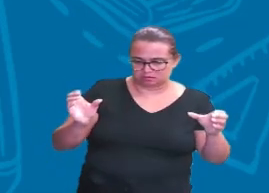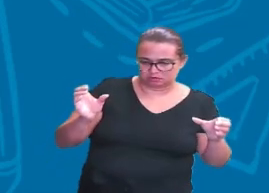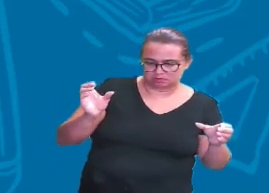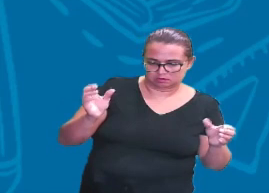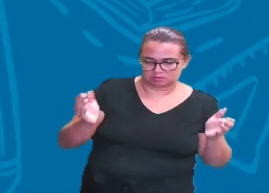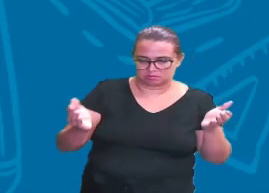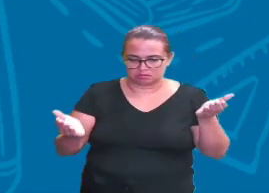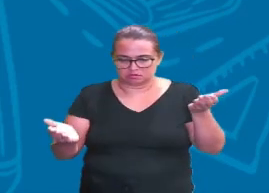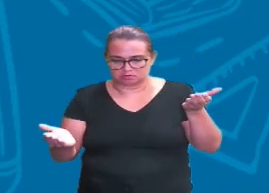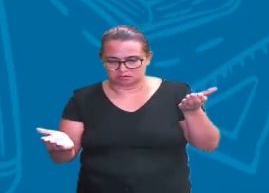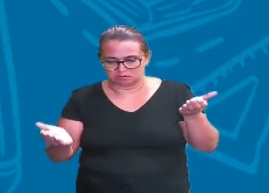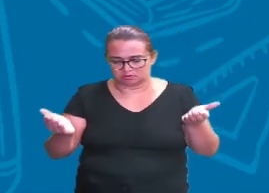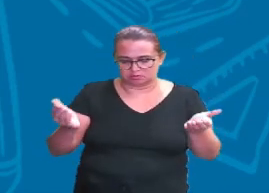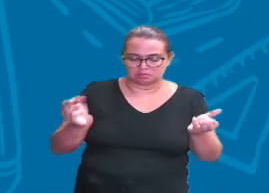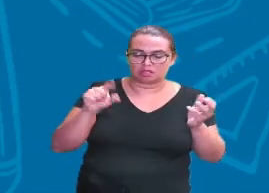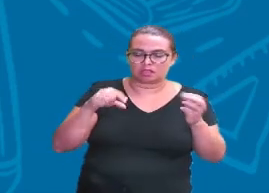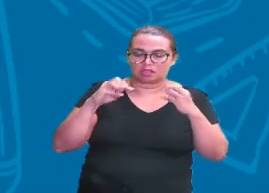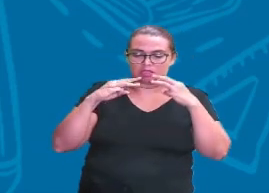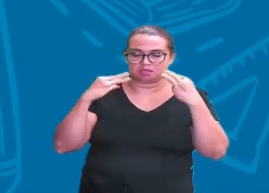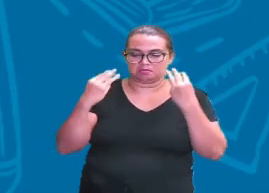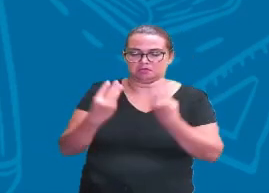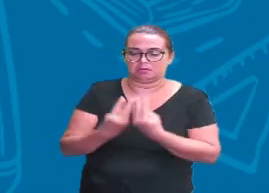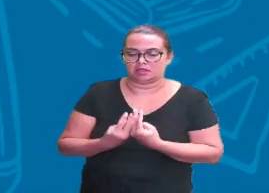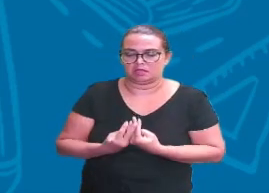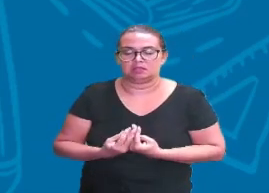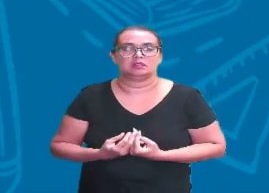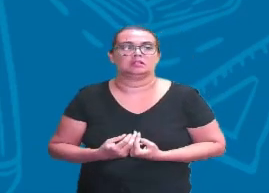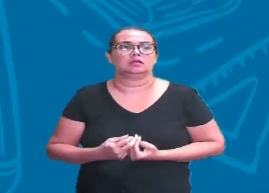também. Tranquilo até aí? Então,